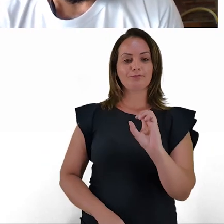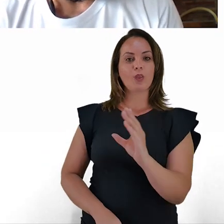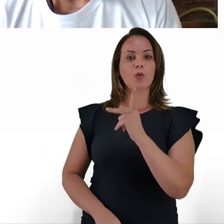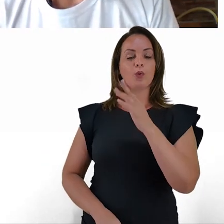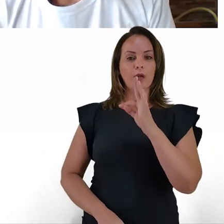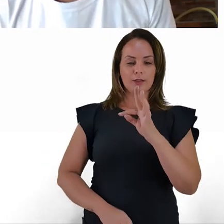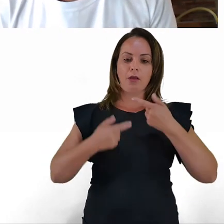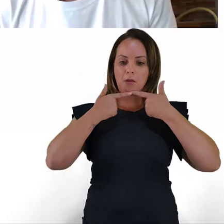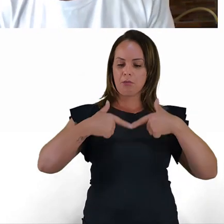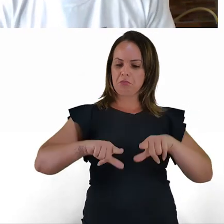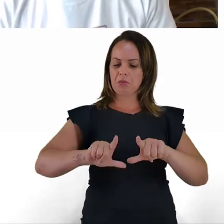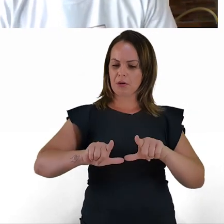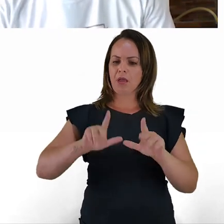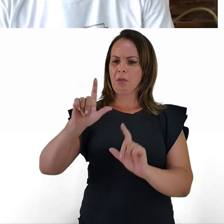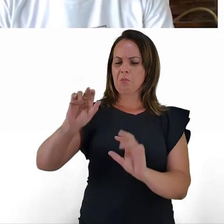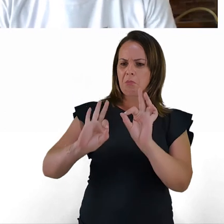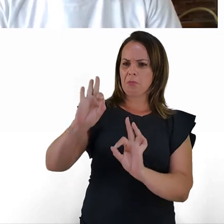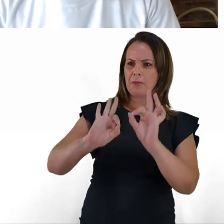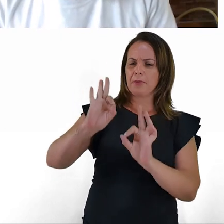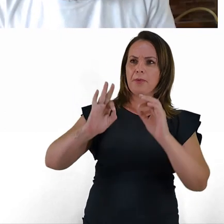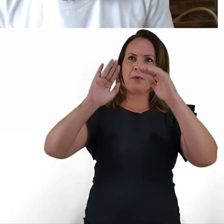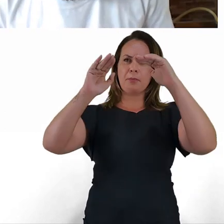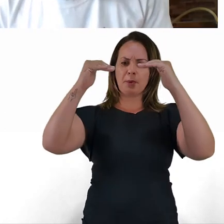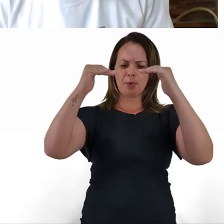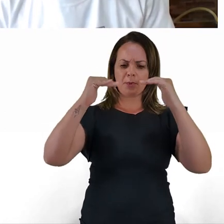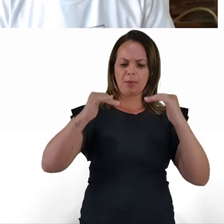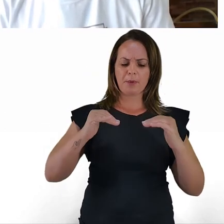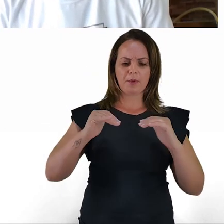linguagem Scratch e o programa Scratch, ele é um programa desenvolvido pelo MIT,